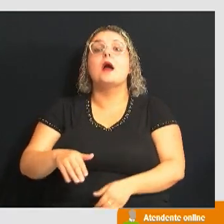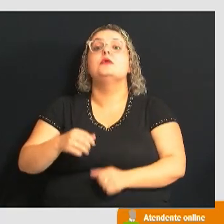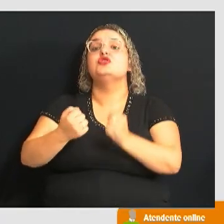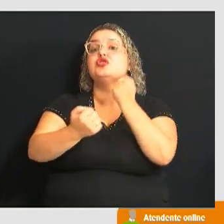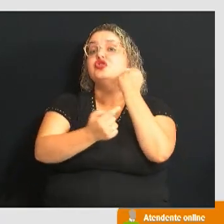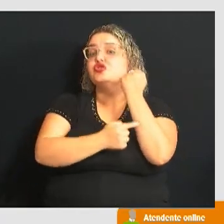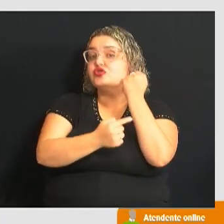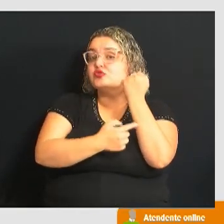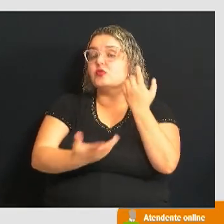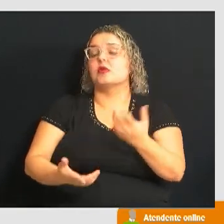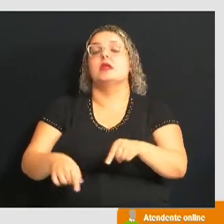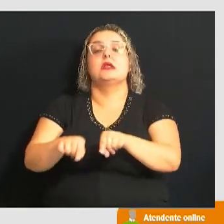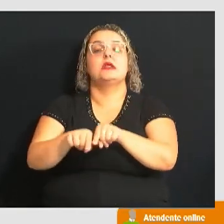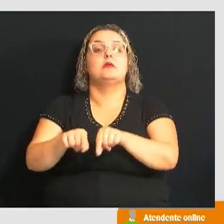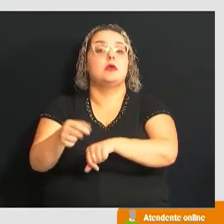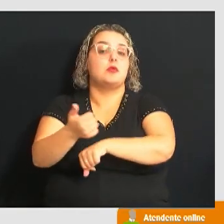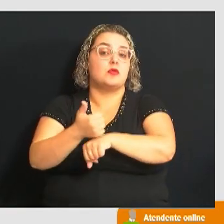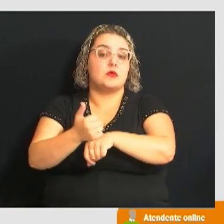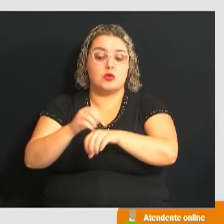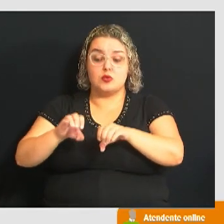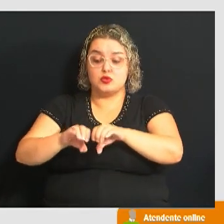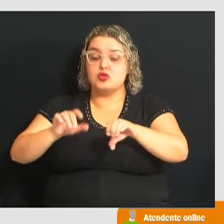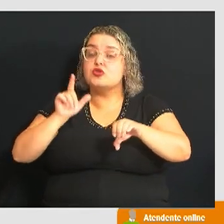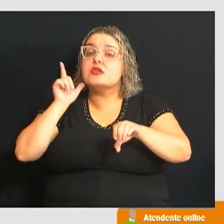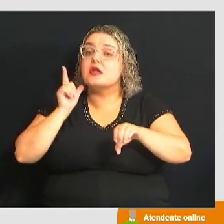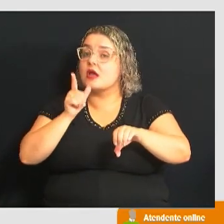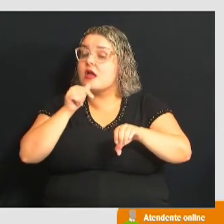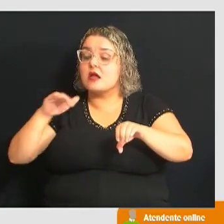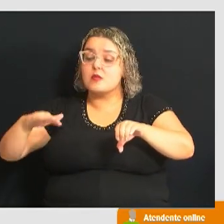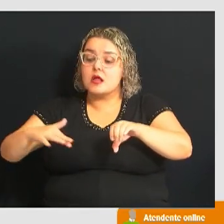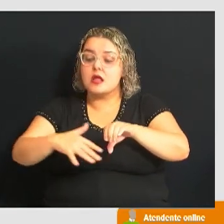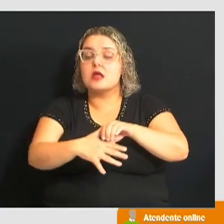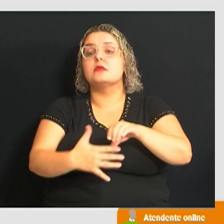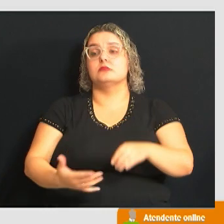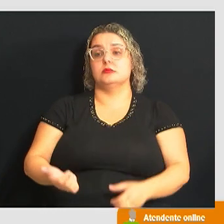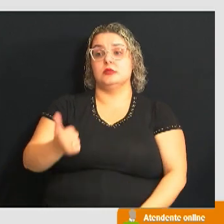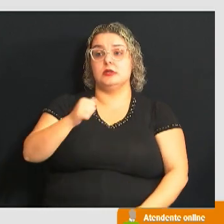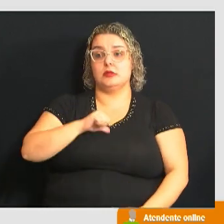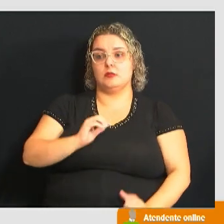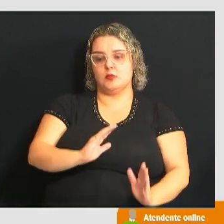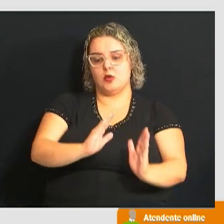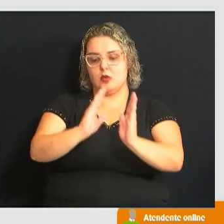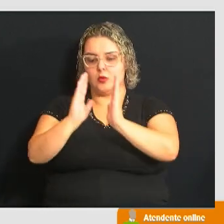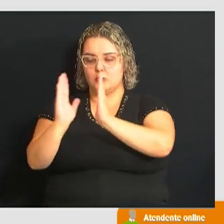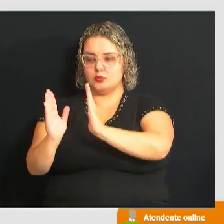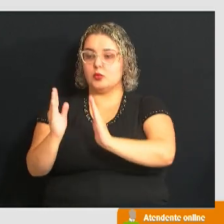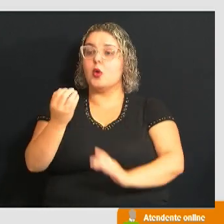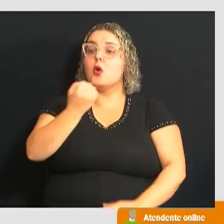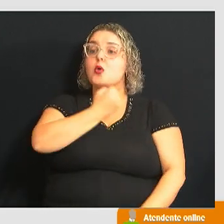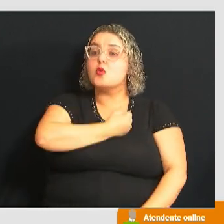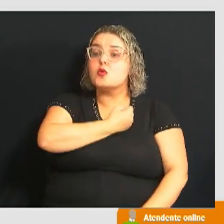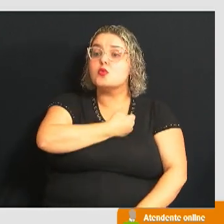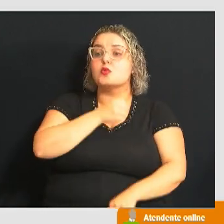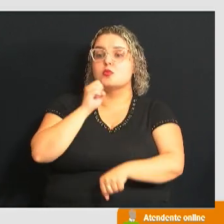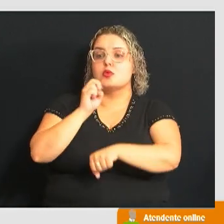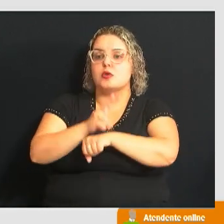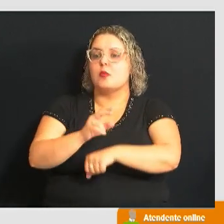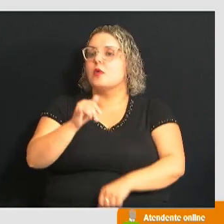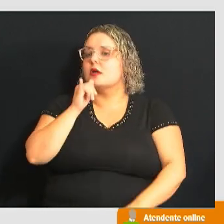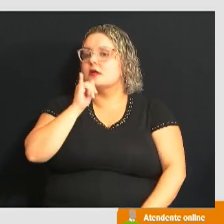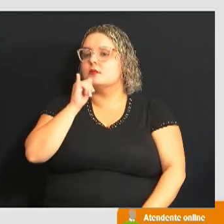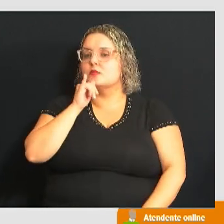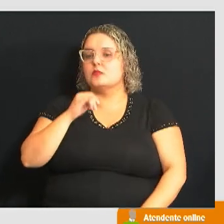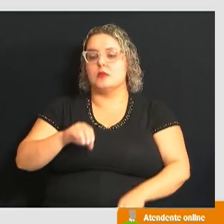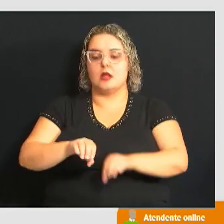encanador, e se você reparar, nós temos do lado de cada vaga o número de cada uma delas. Então, por exemplo, para